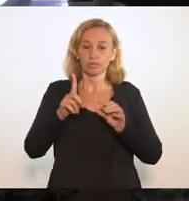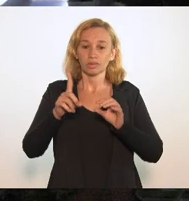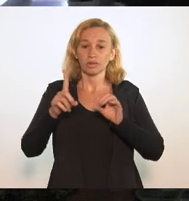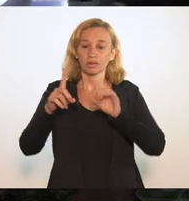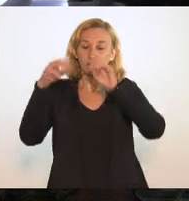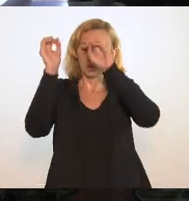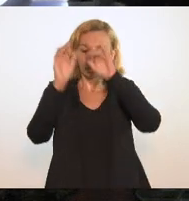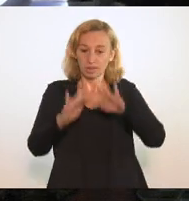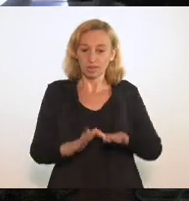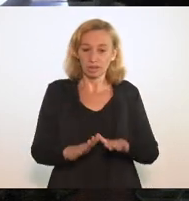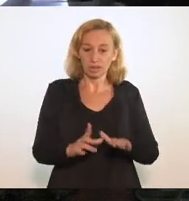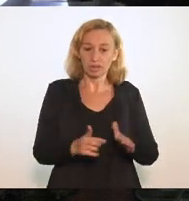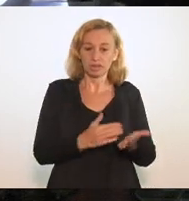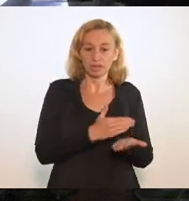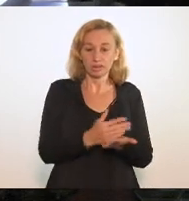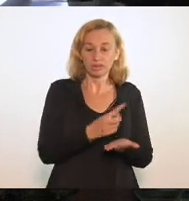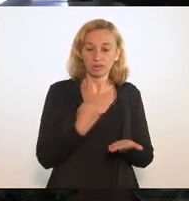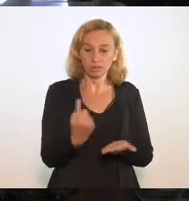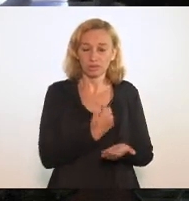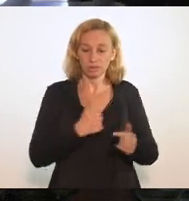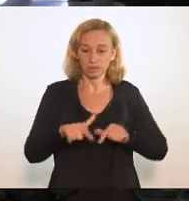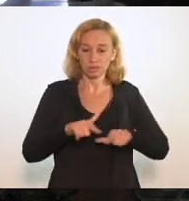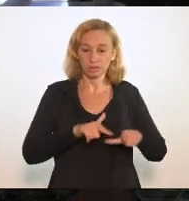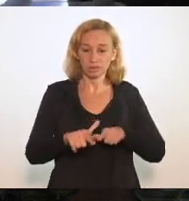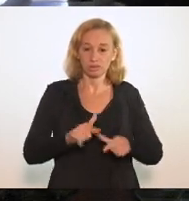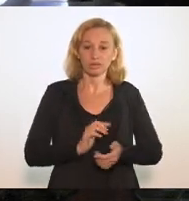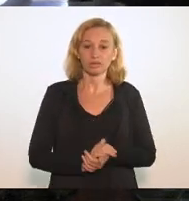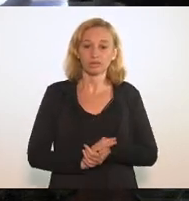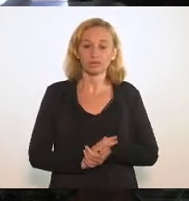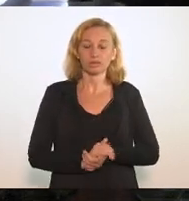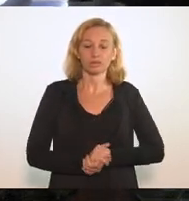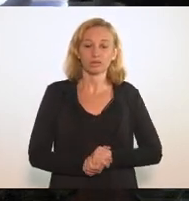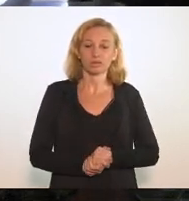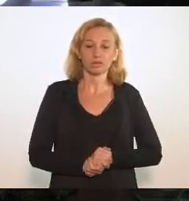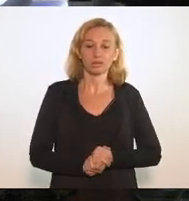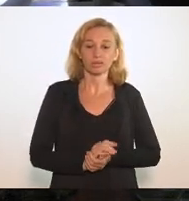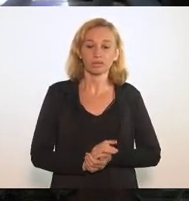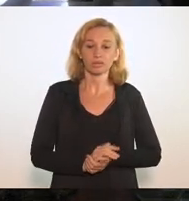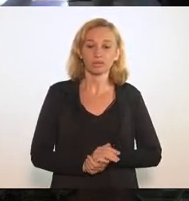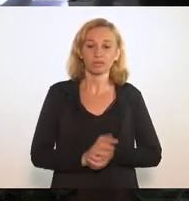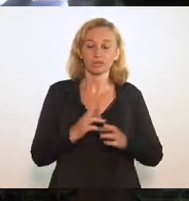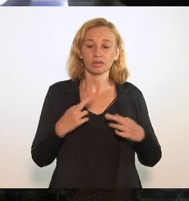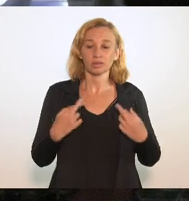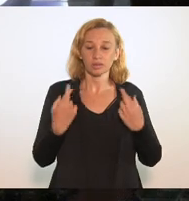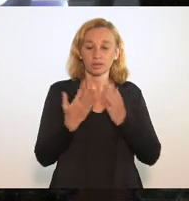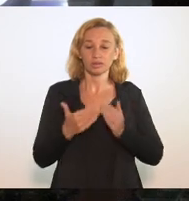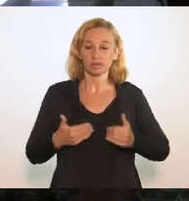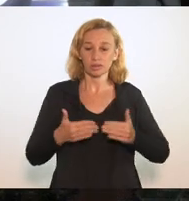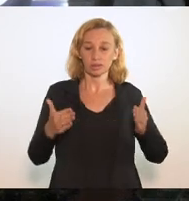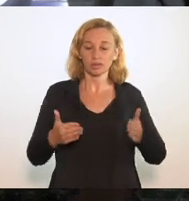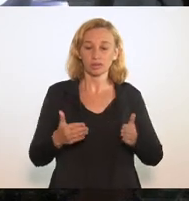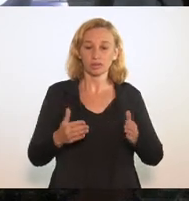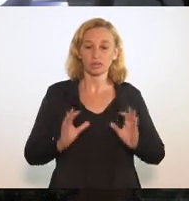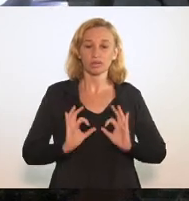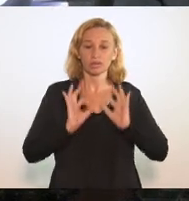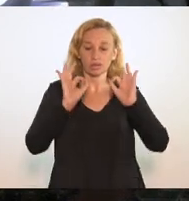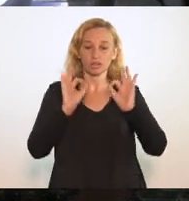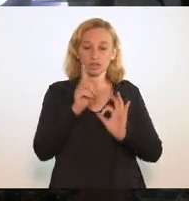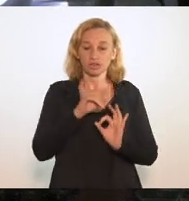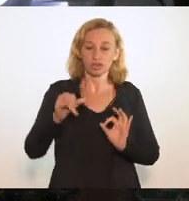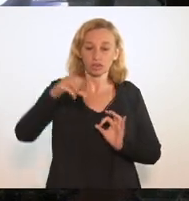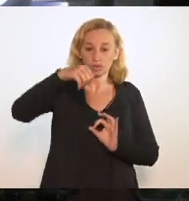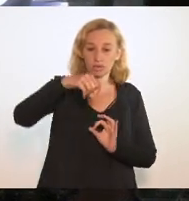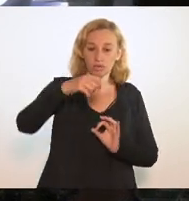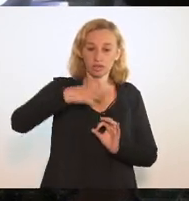de Deus, iniciamos os nossos trabalhos. Está aberta a sessão ordinária do dia 9